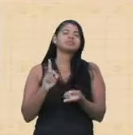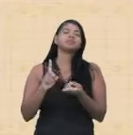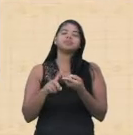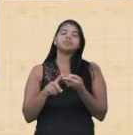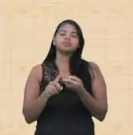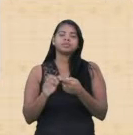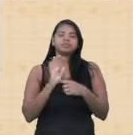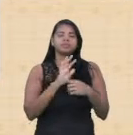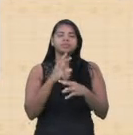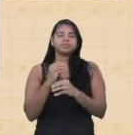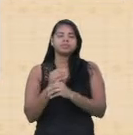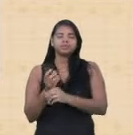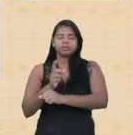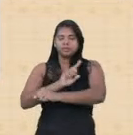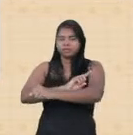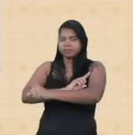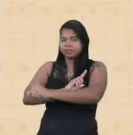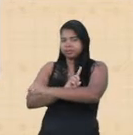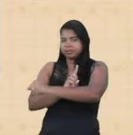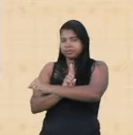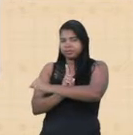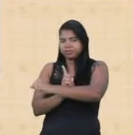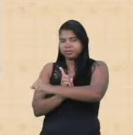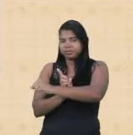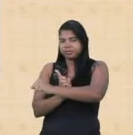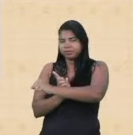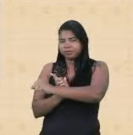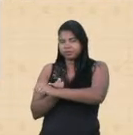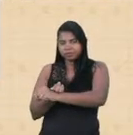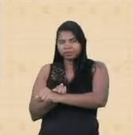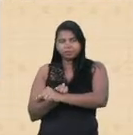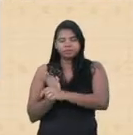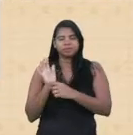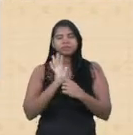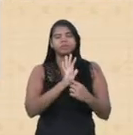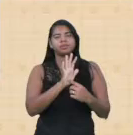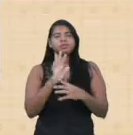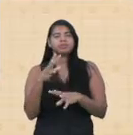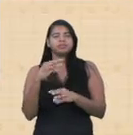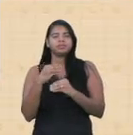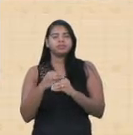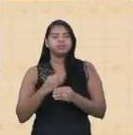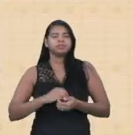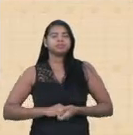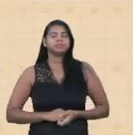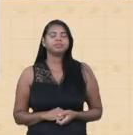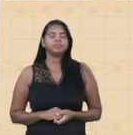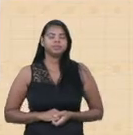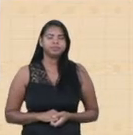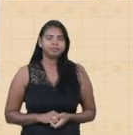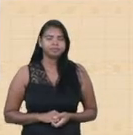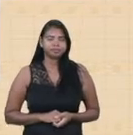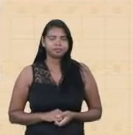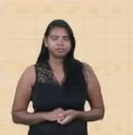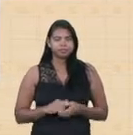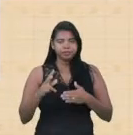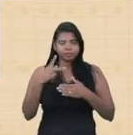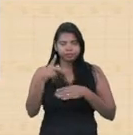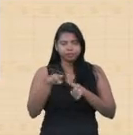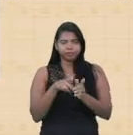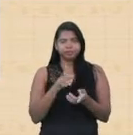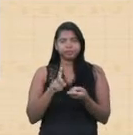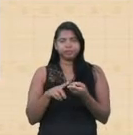representação da velocidade, e você posiciona o seu dedo representando o polegar com uma velocidade. Em seguida, quando